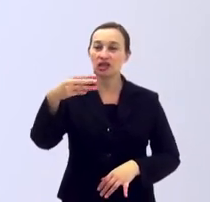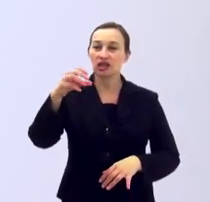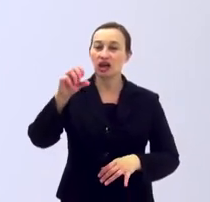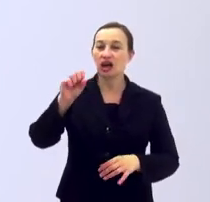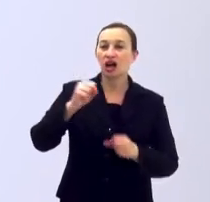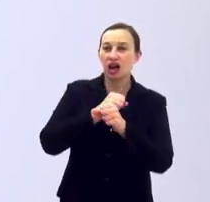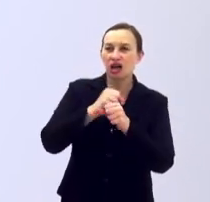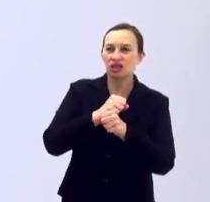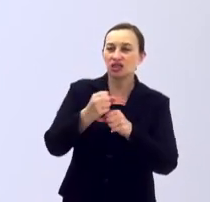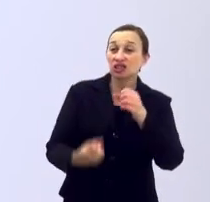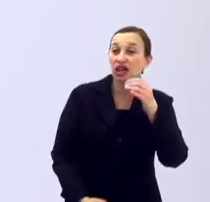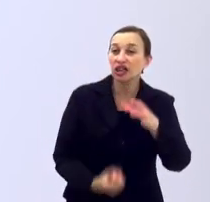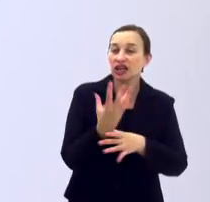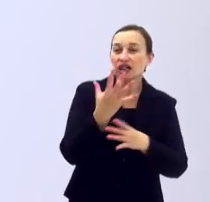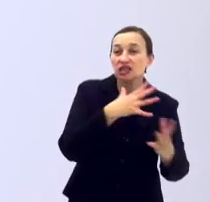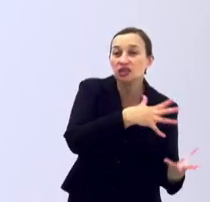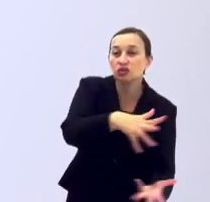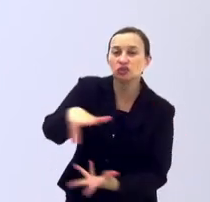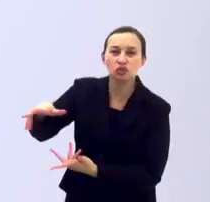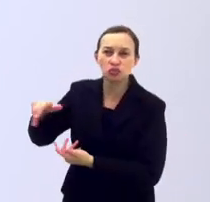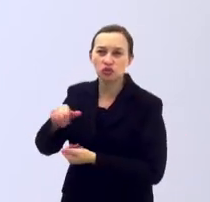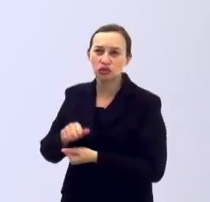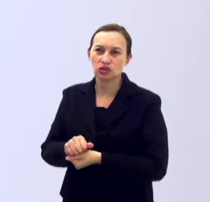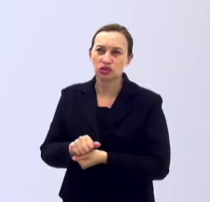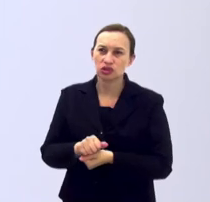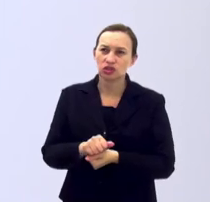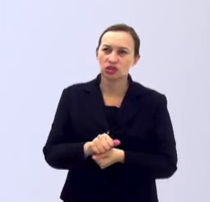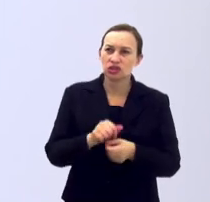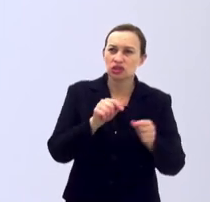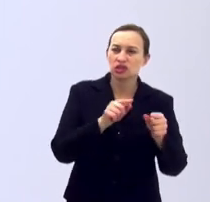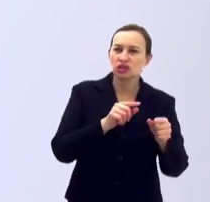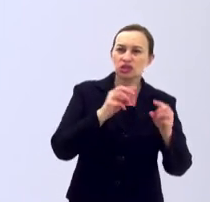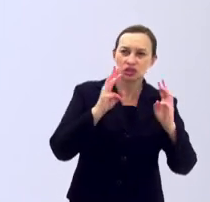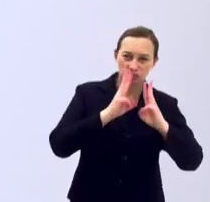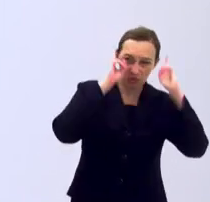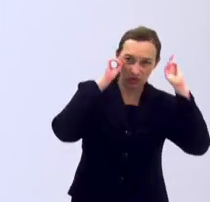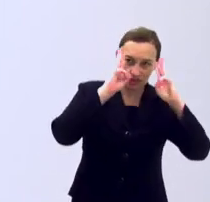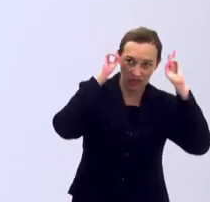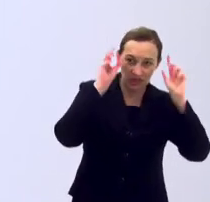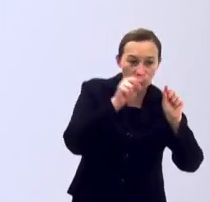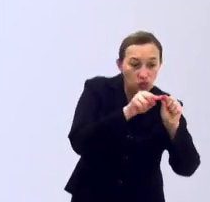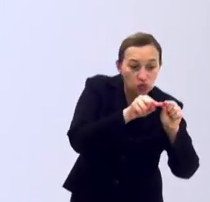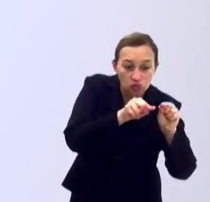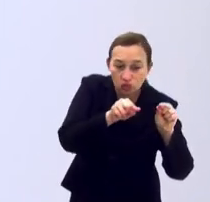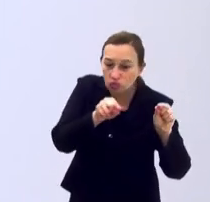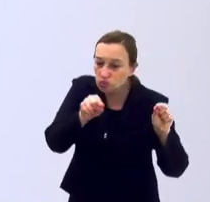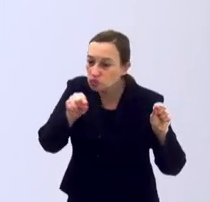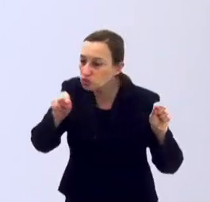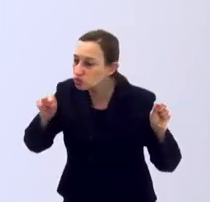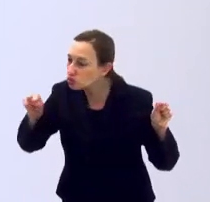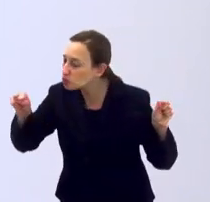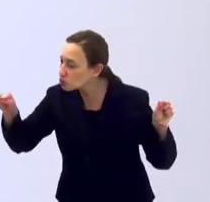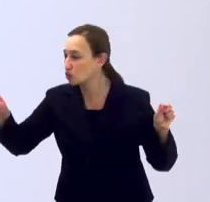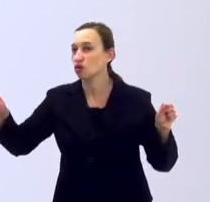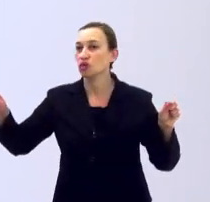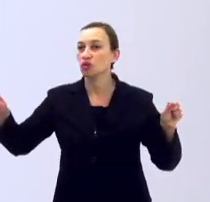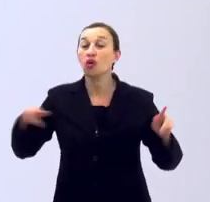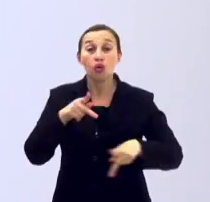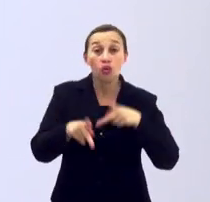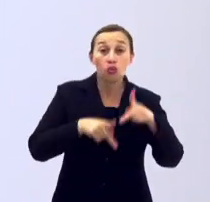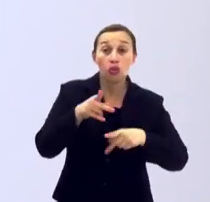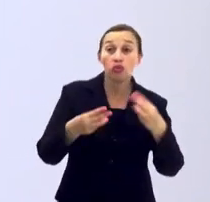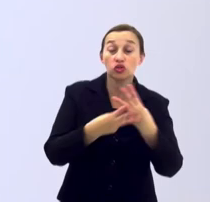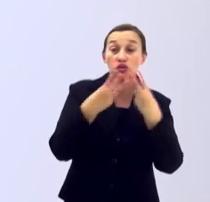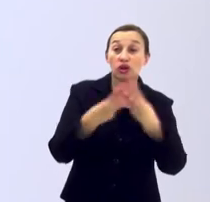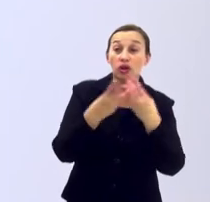mundo, o povo judeu como povo, a gente conta desde Moisés, são 2.500 anos aproximadamente, como